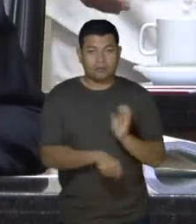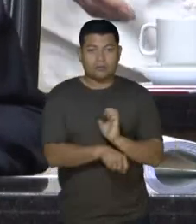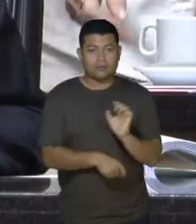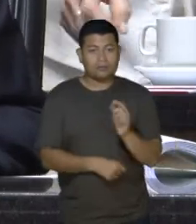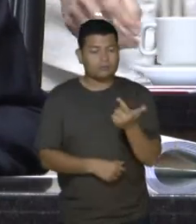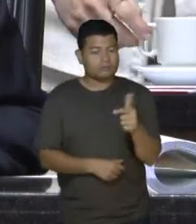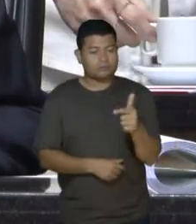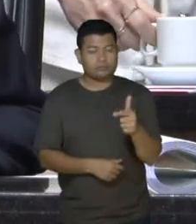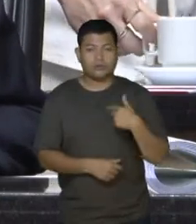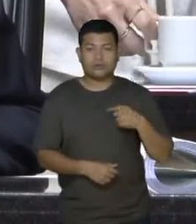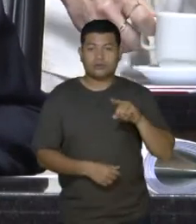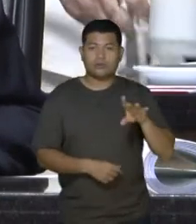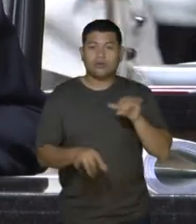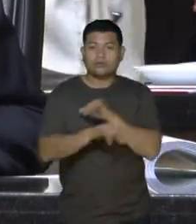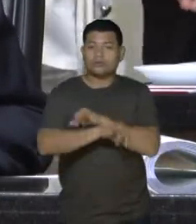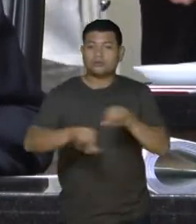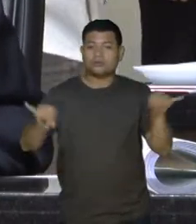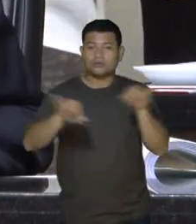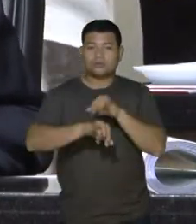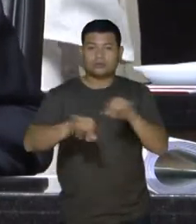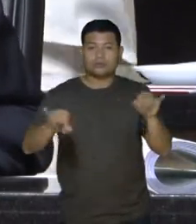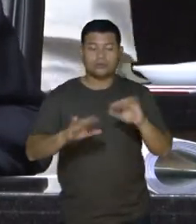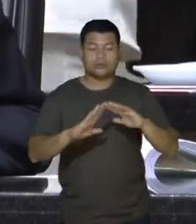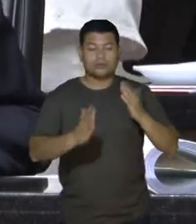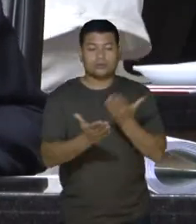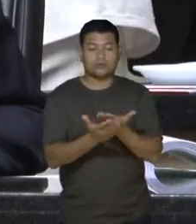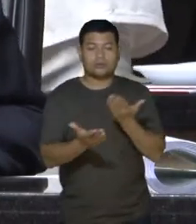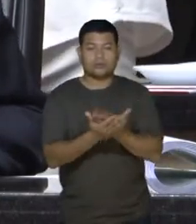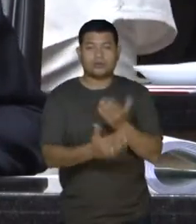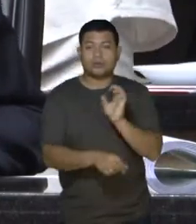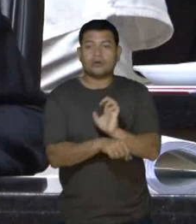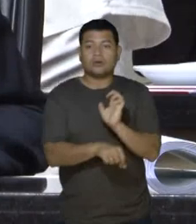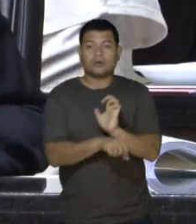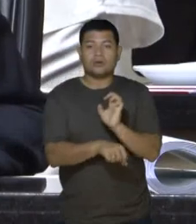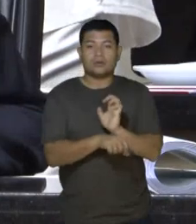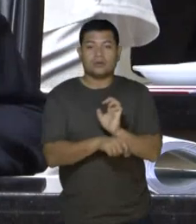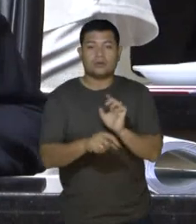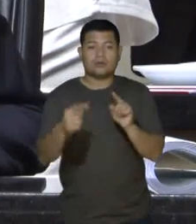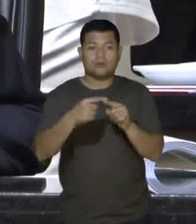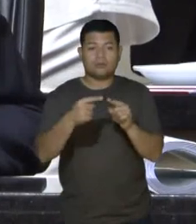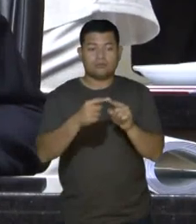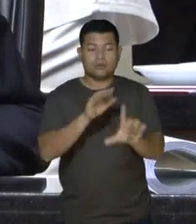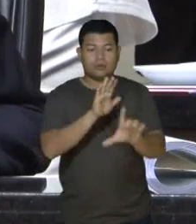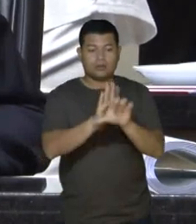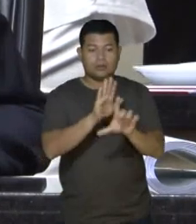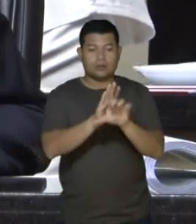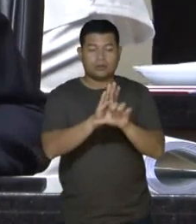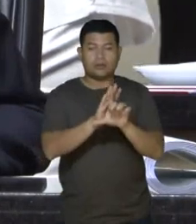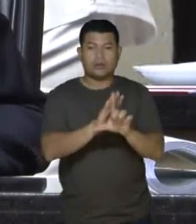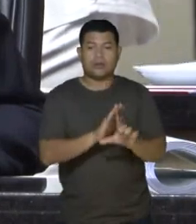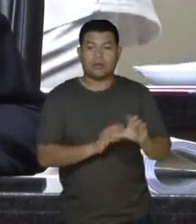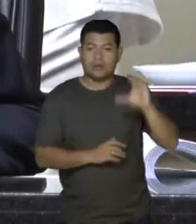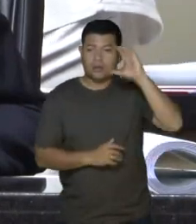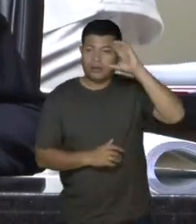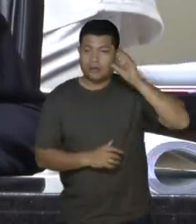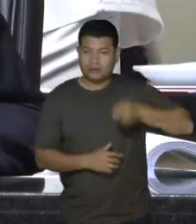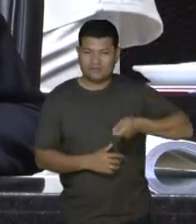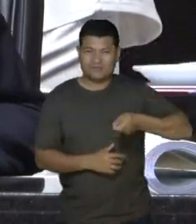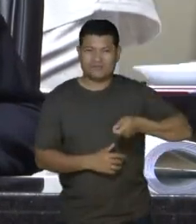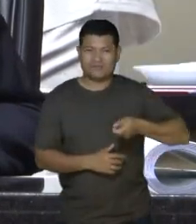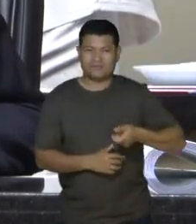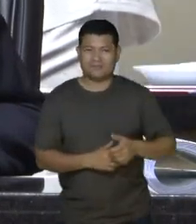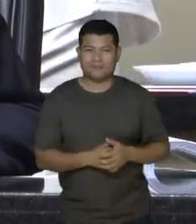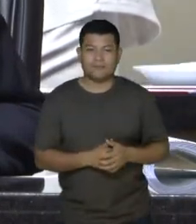devida divulgação das nossas escolas estaduais sobre a Lei Maria da Penha, até mesmo com a finalidade